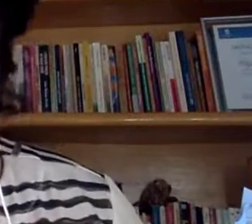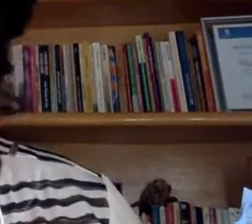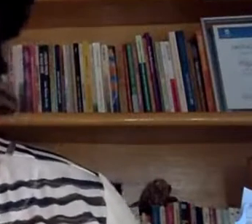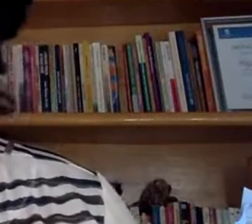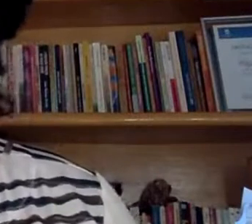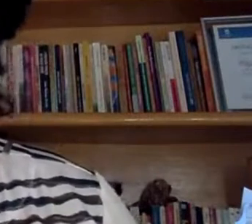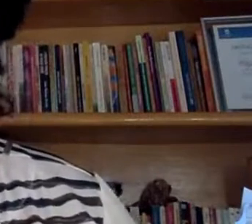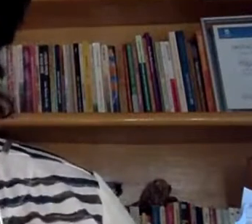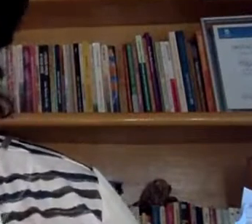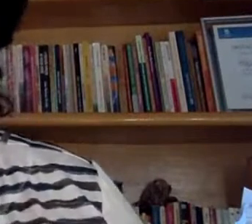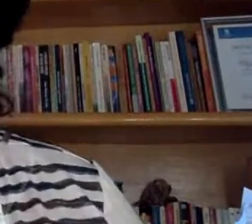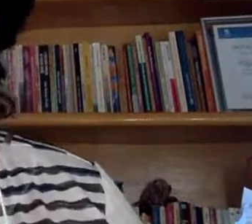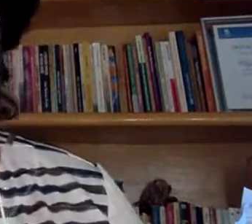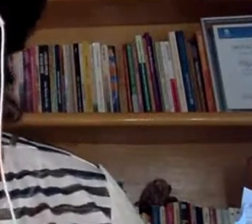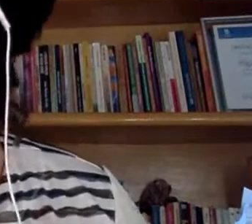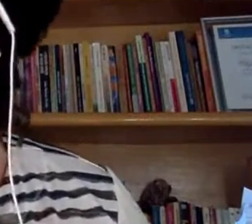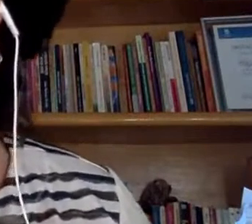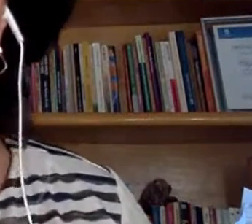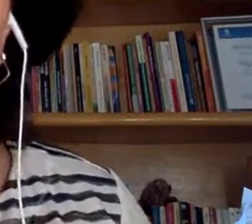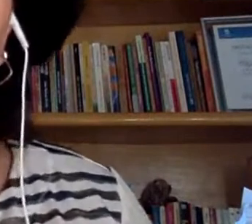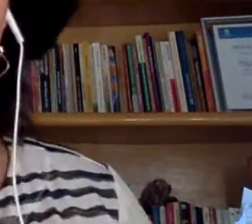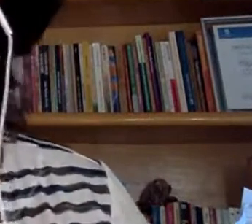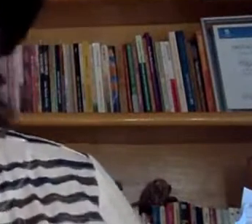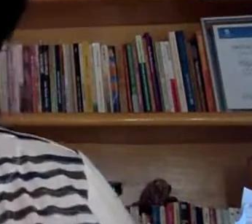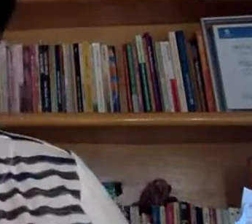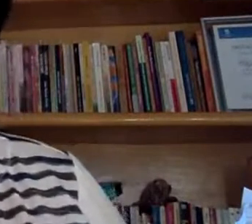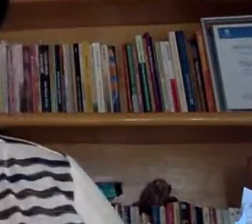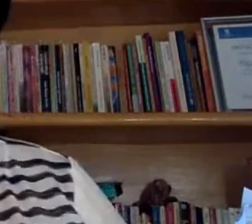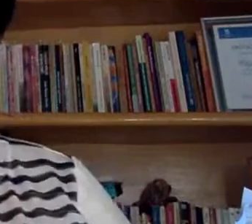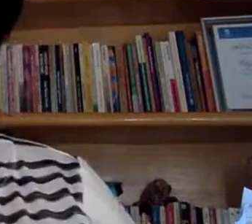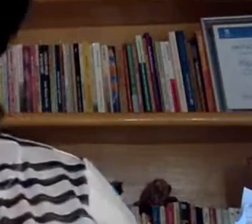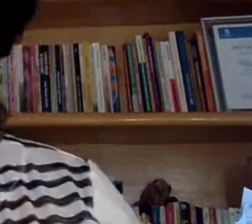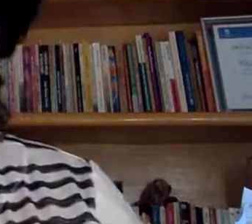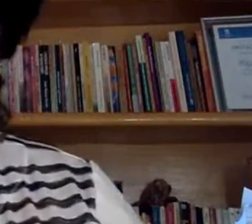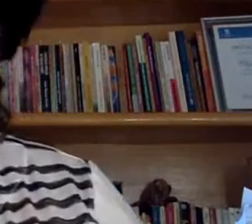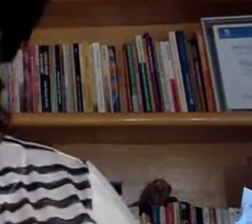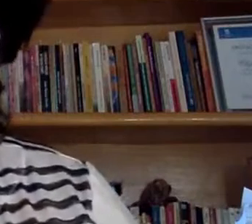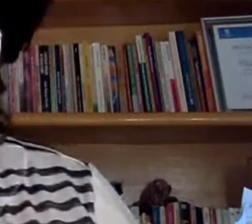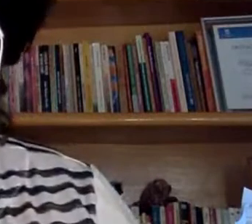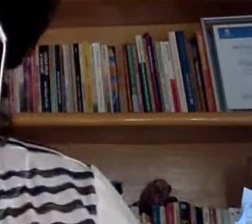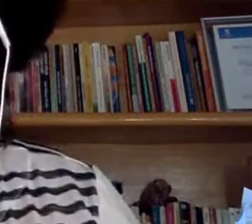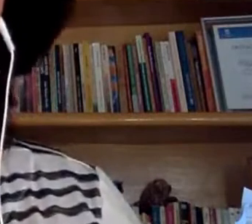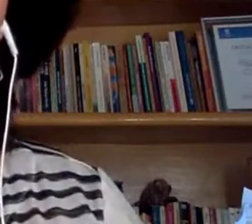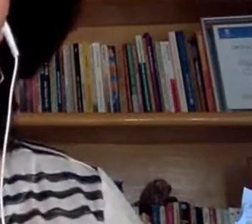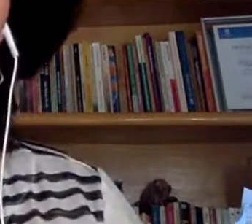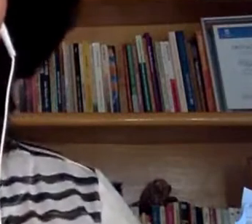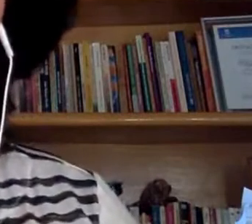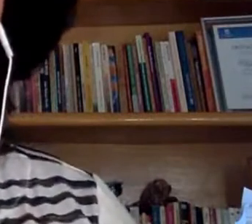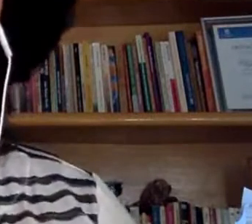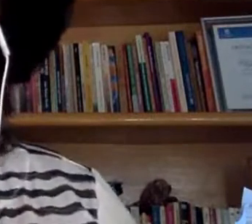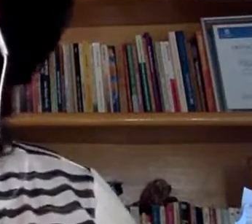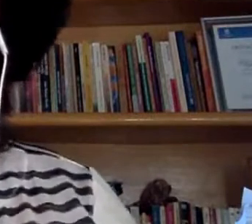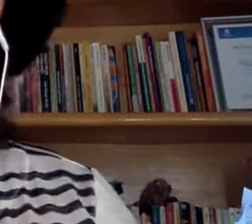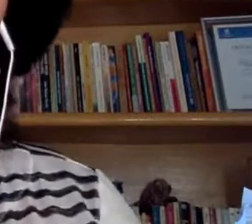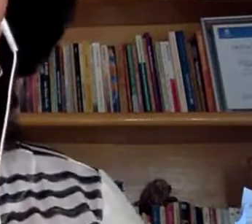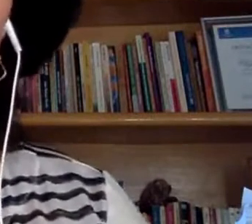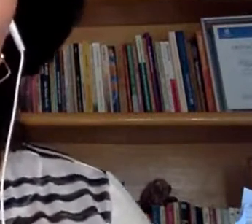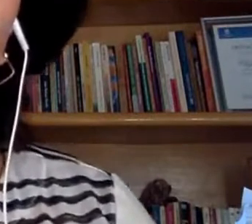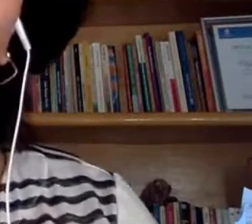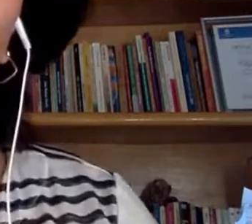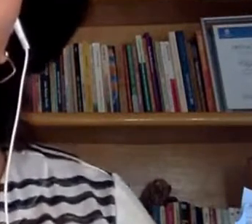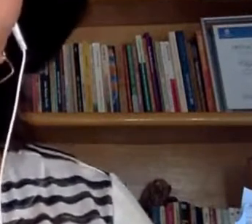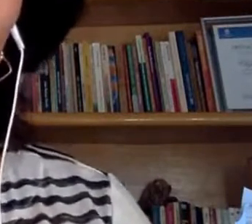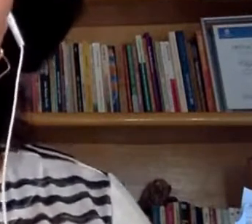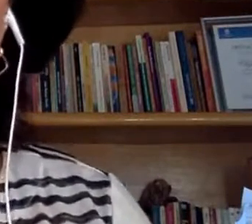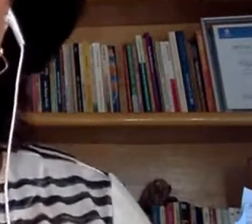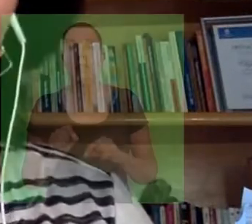contextualizada do ponto de vista histórico, e quando a gente observa, né, nós vamos perceber que essa violência, ela em